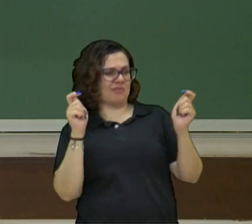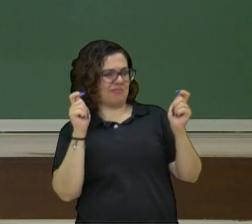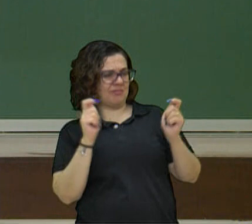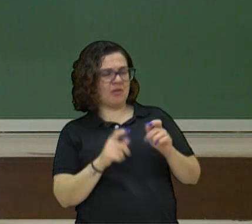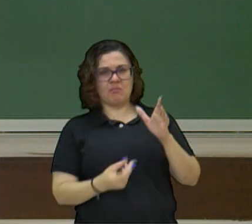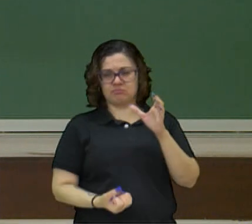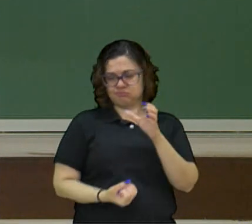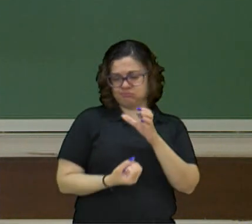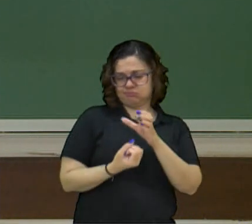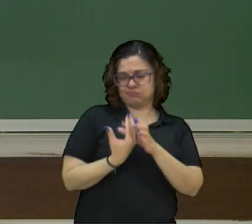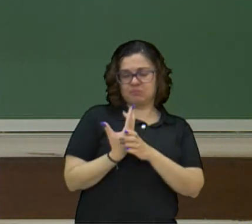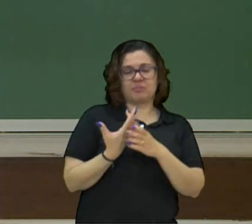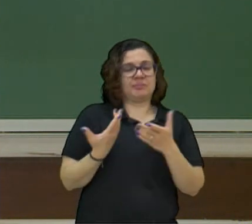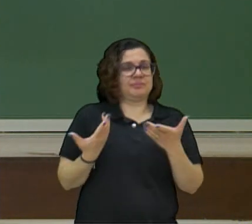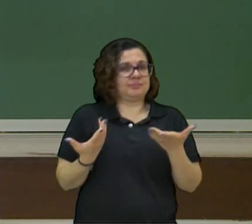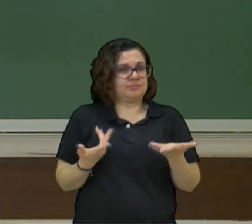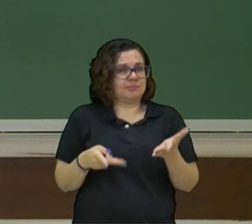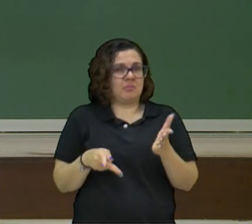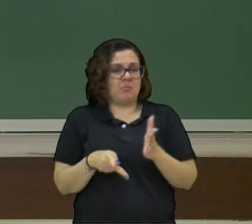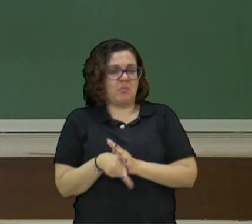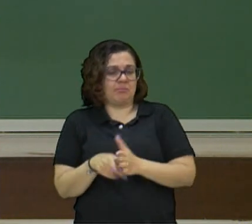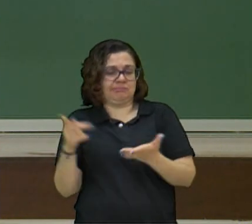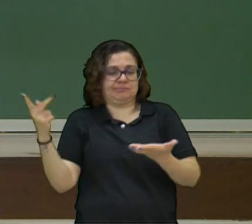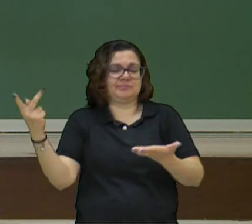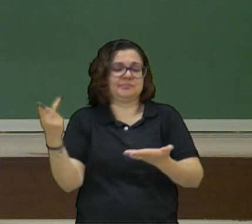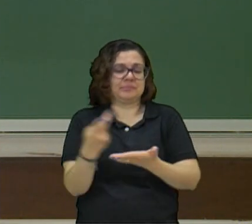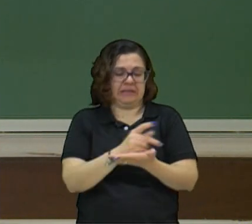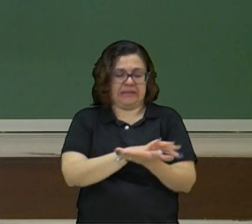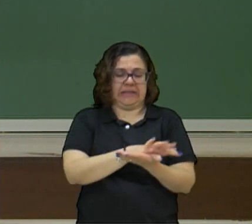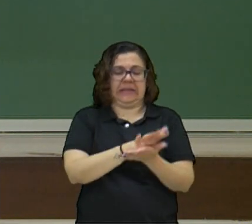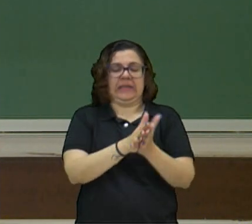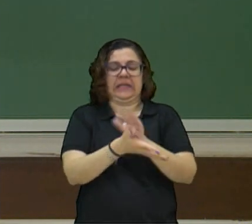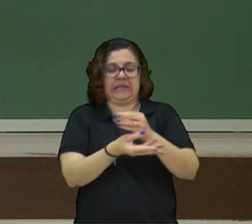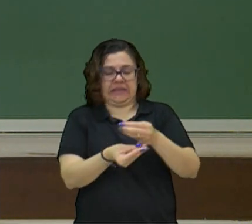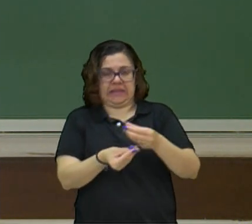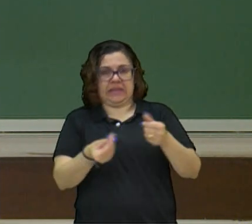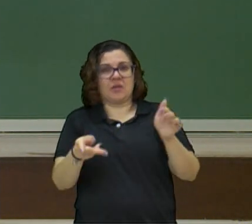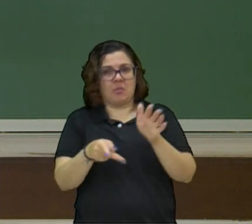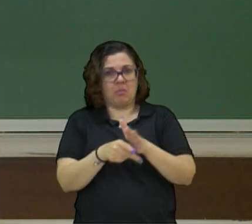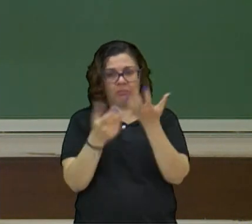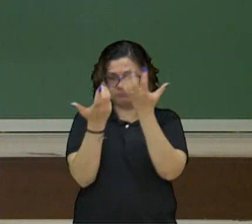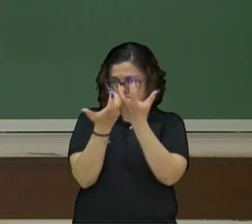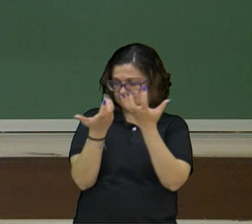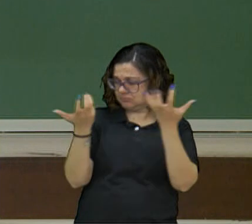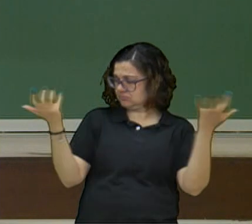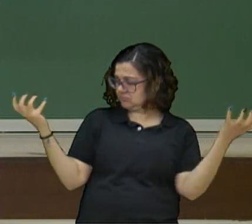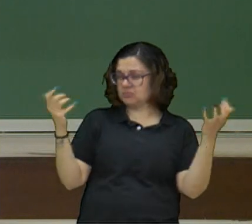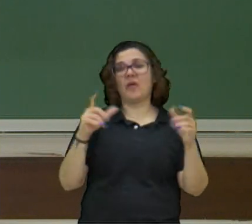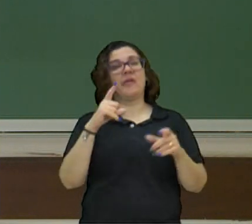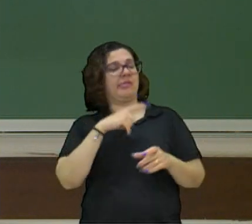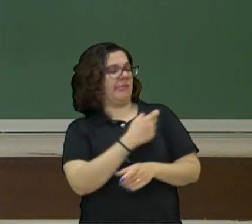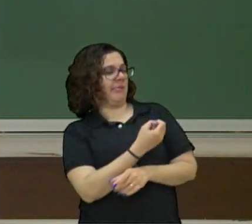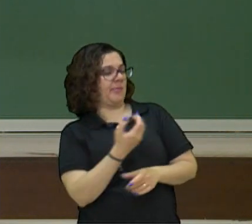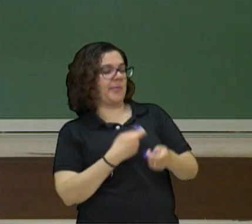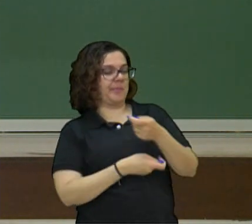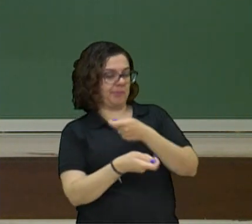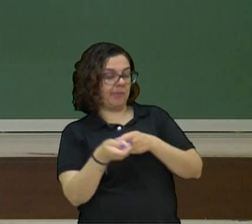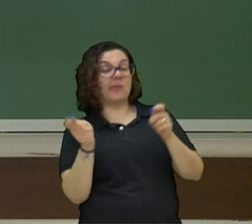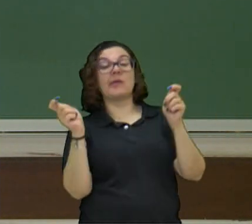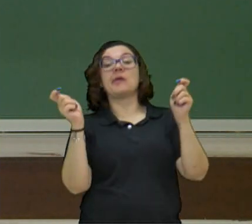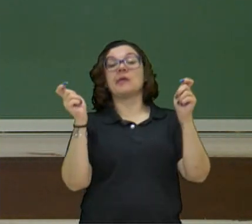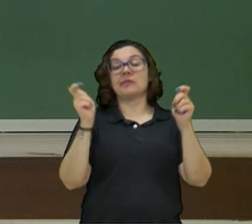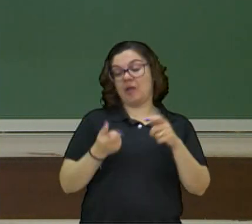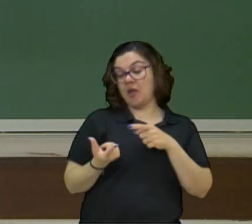desenvolver atividades agressivas ao meio ambiente tem alguma atividade econômica que é menos agressiva que